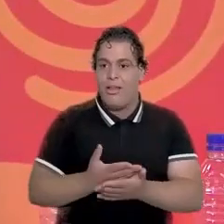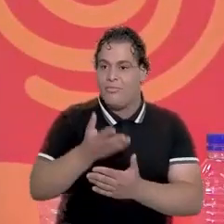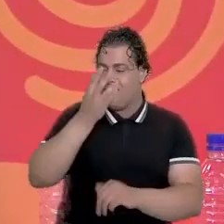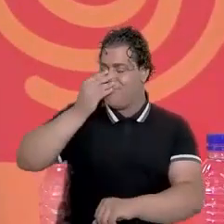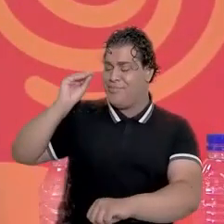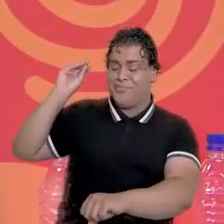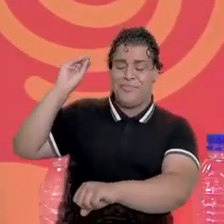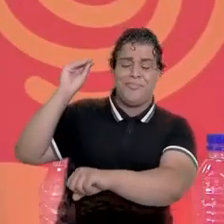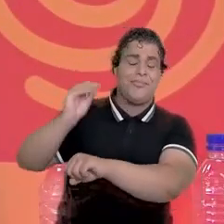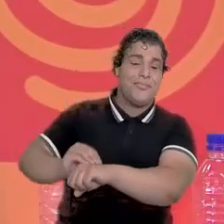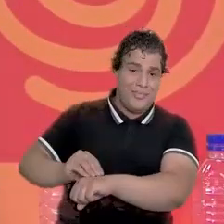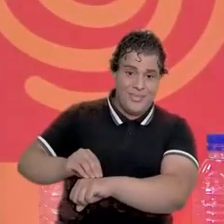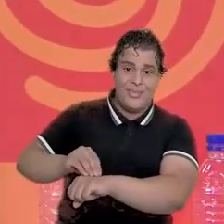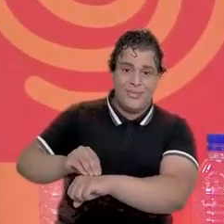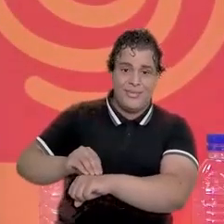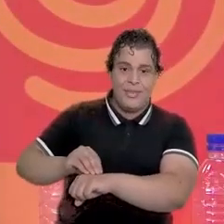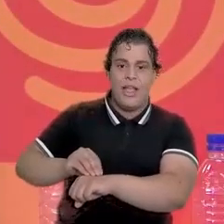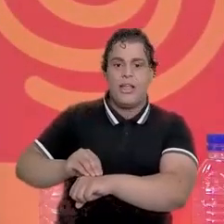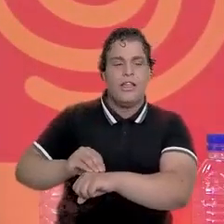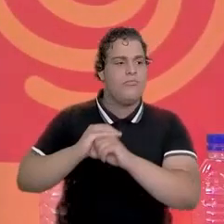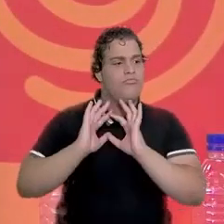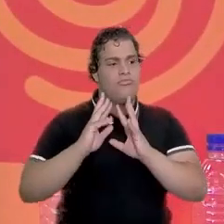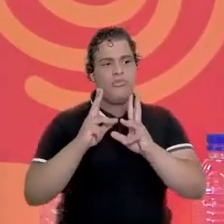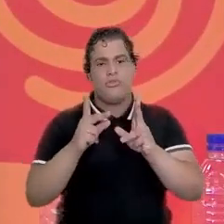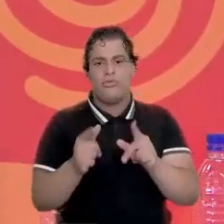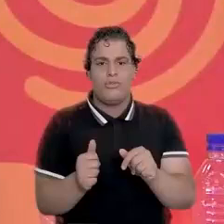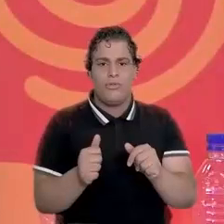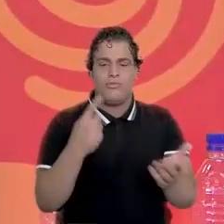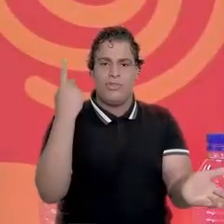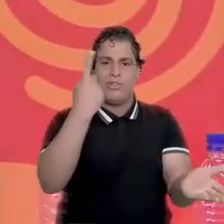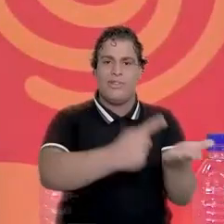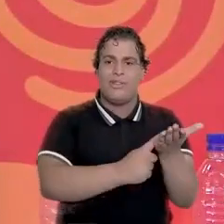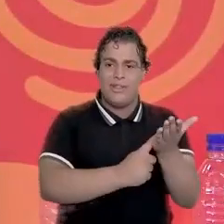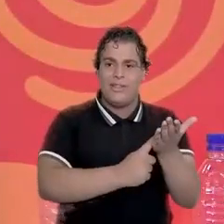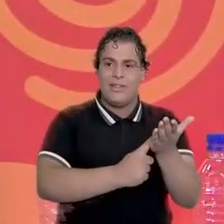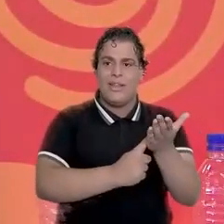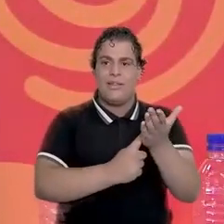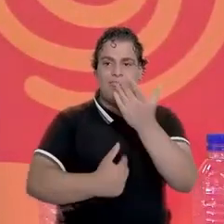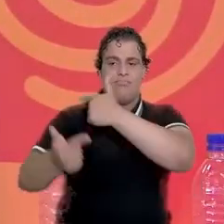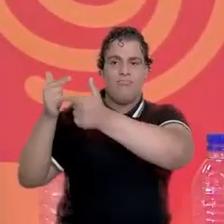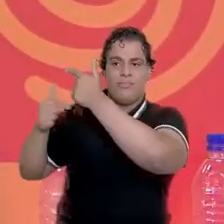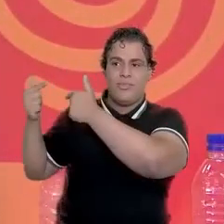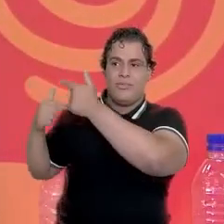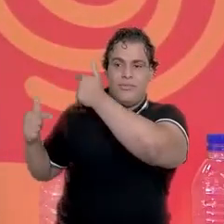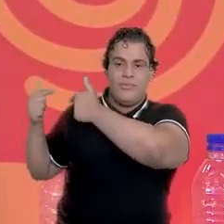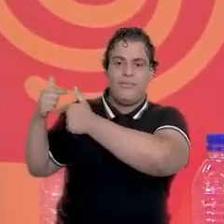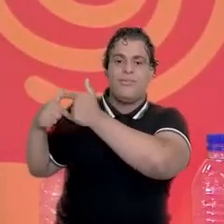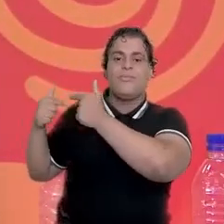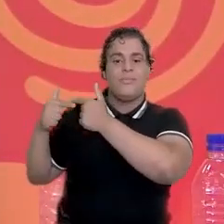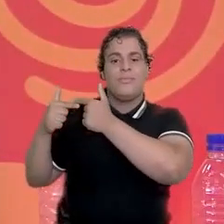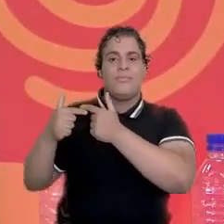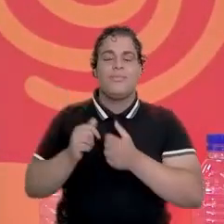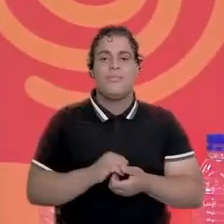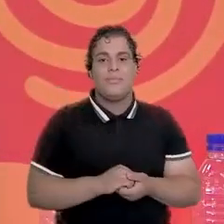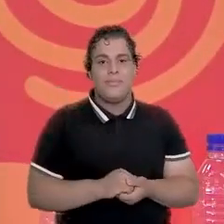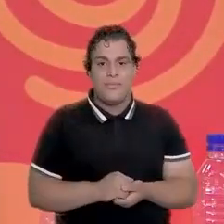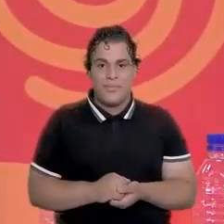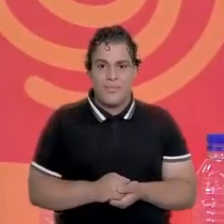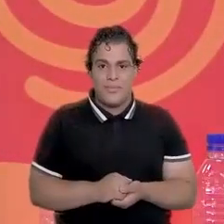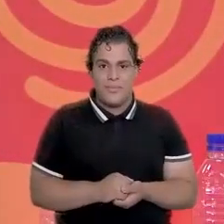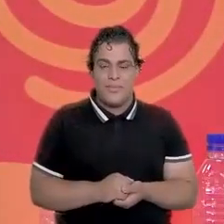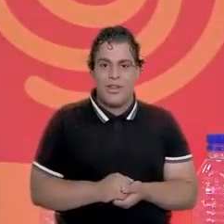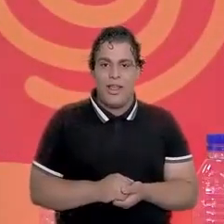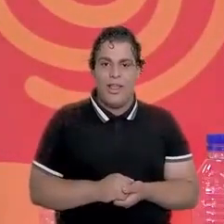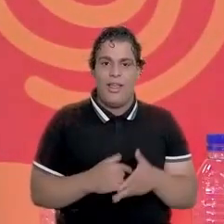se quiseres, todos os tratados canônicos, todos os eruditos. Quero só a singeleza dos puros,